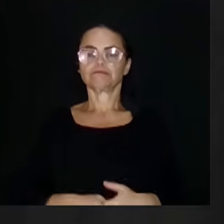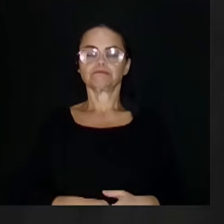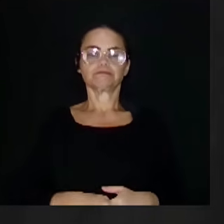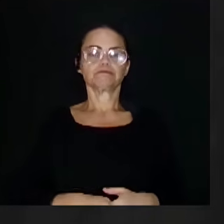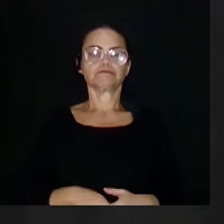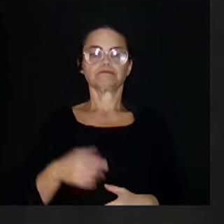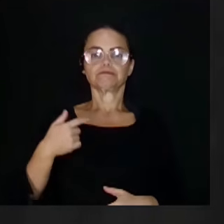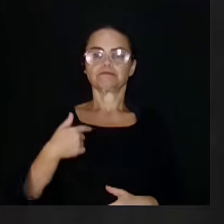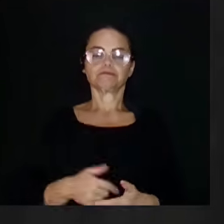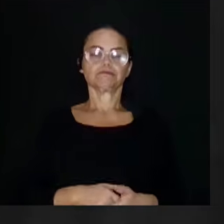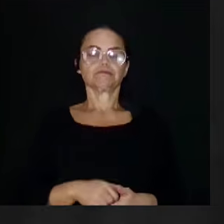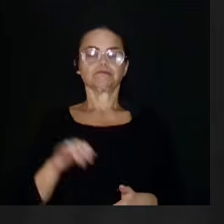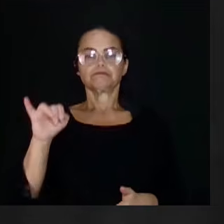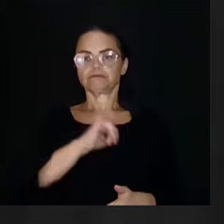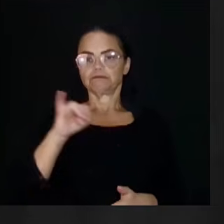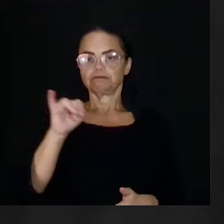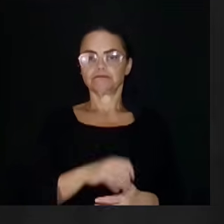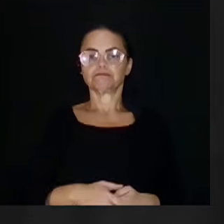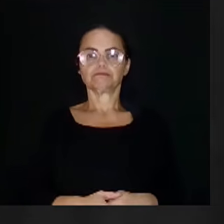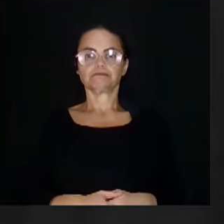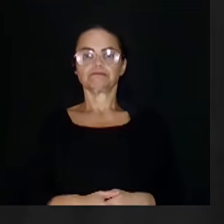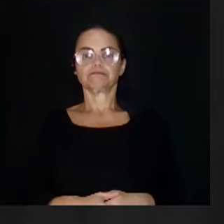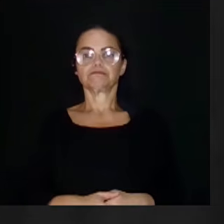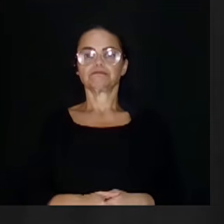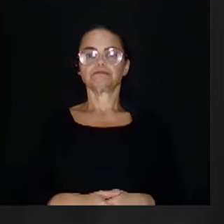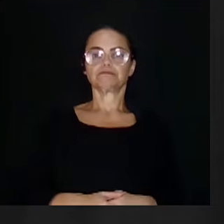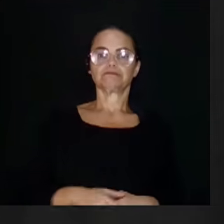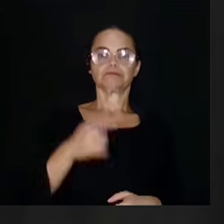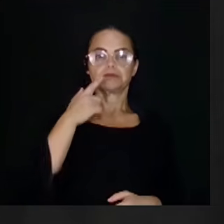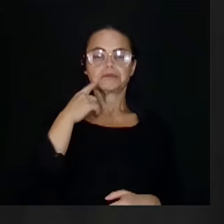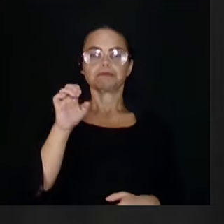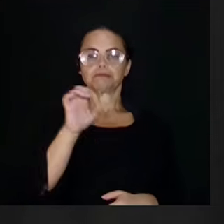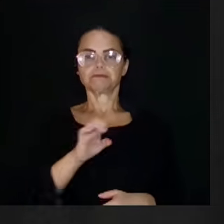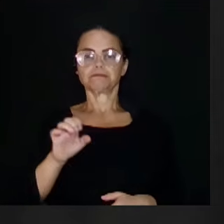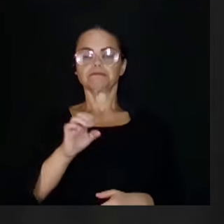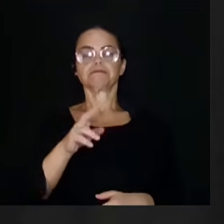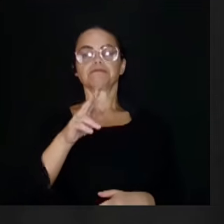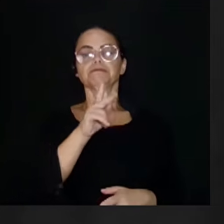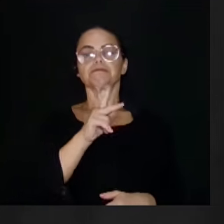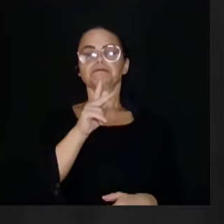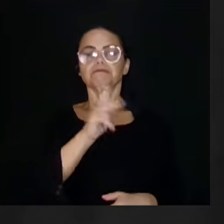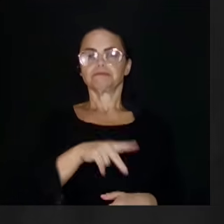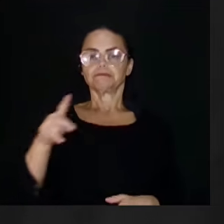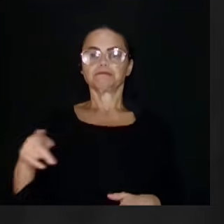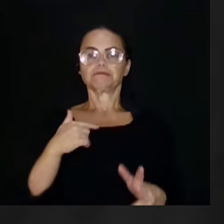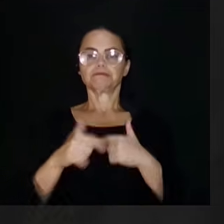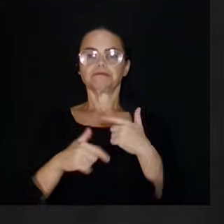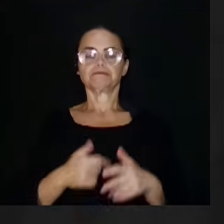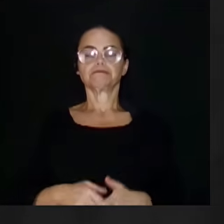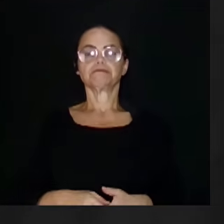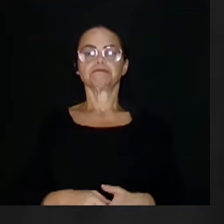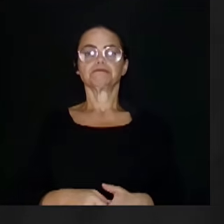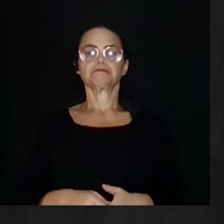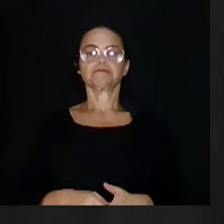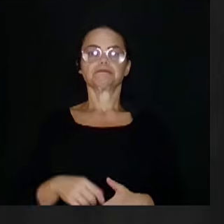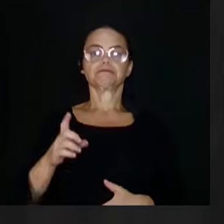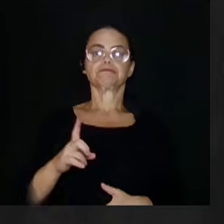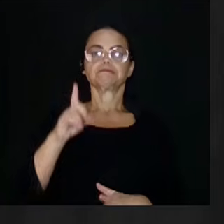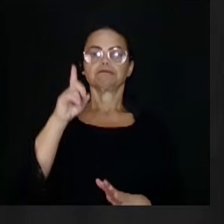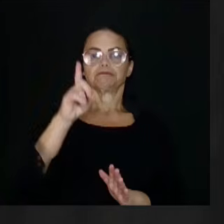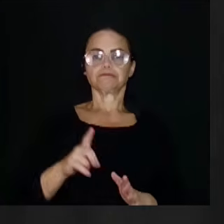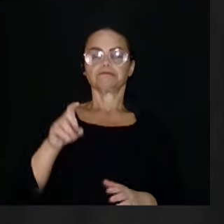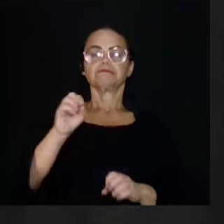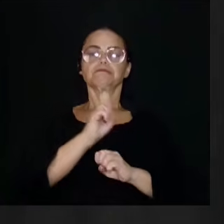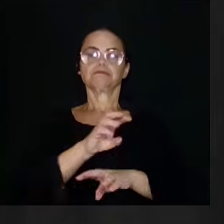elas são do Estado, né? Então uma foi professora, uma trabalha até hoje na diretoria de ensino,